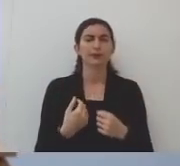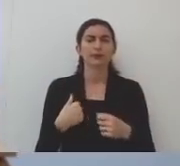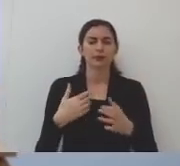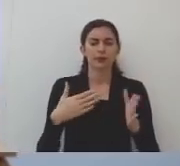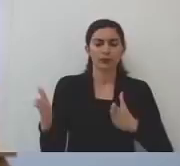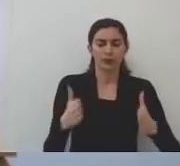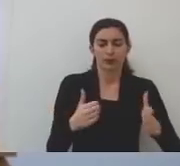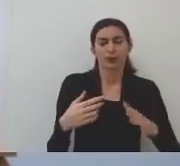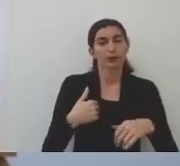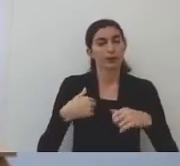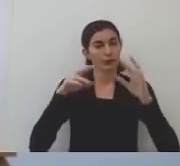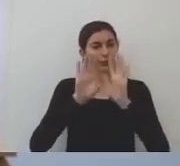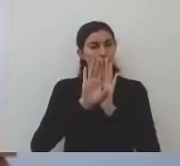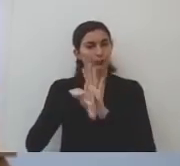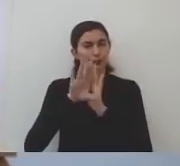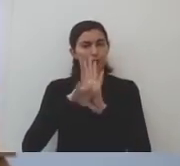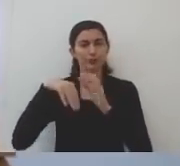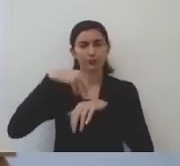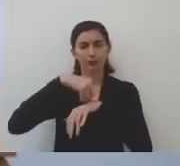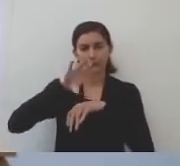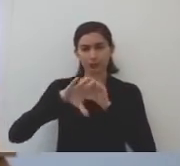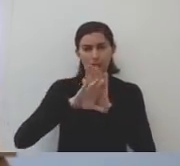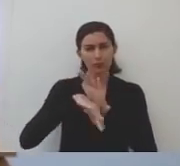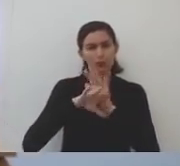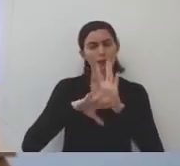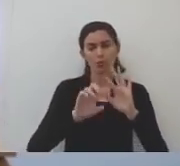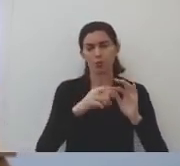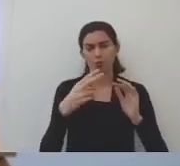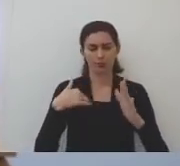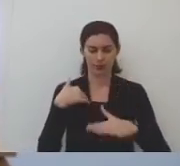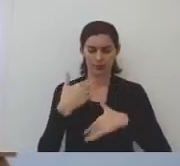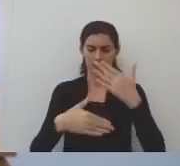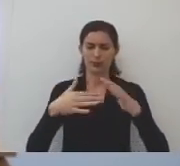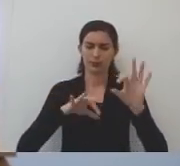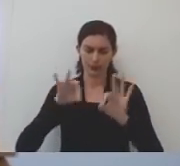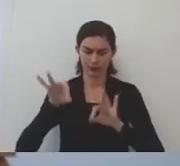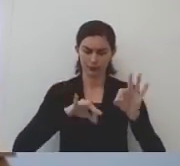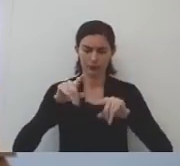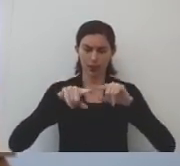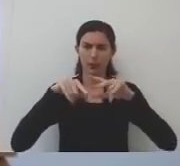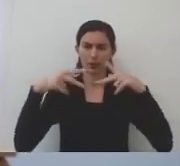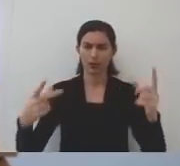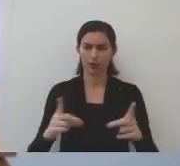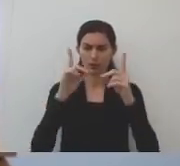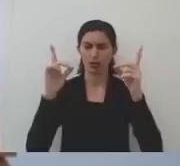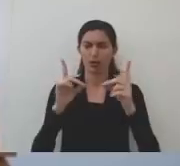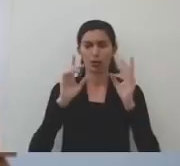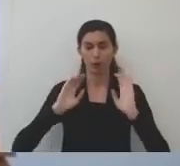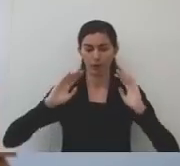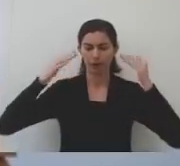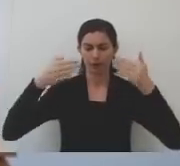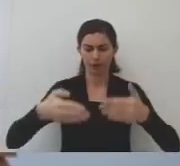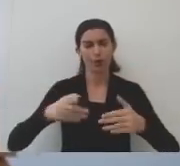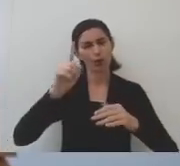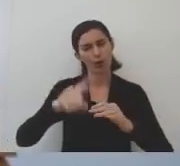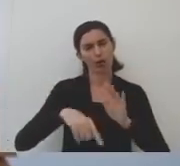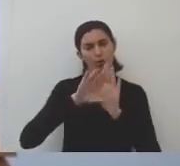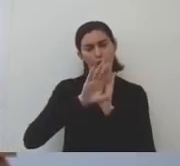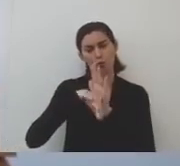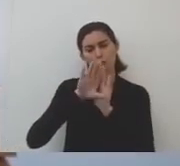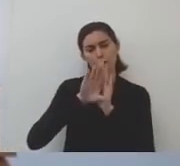eu vou estar trabalhando os conceitos, né? Ou seja, no processo de elaboração de material didático, o foco será o